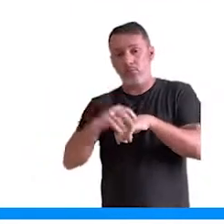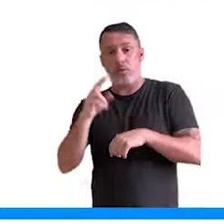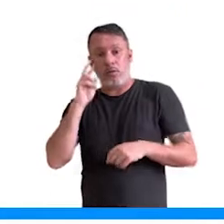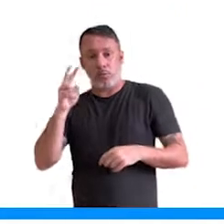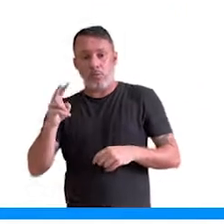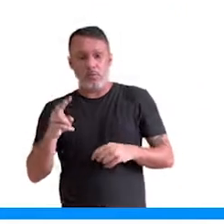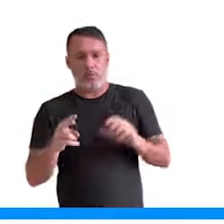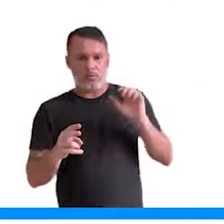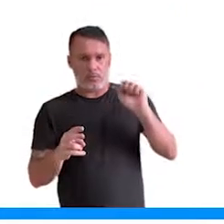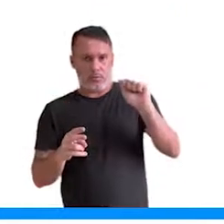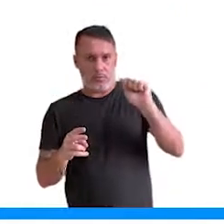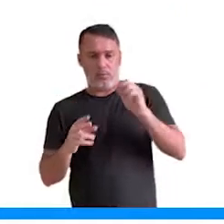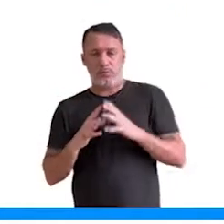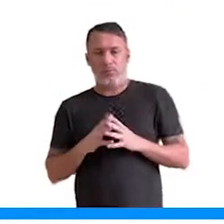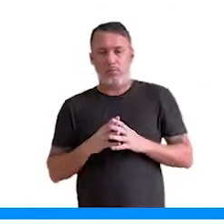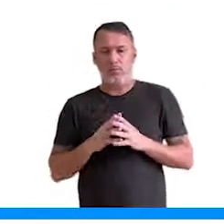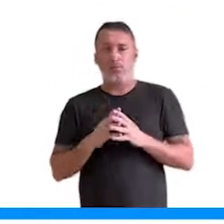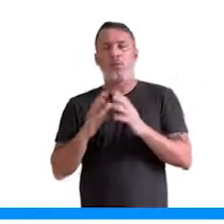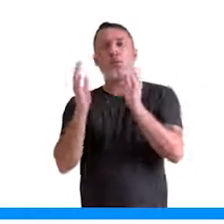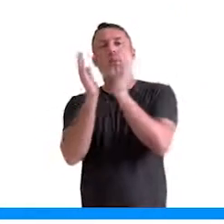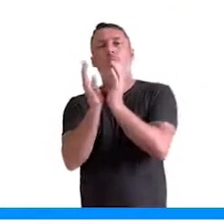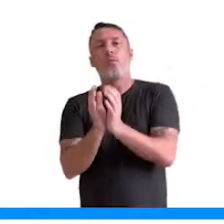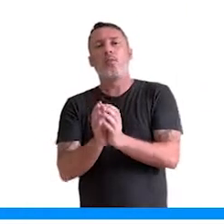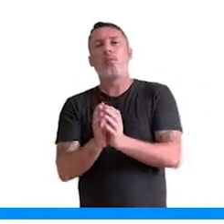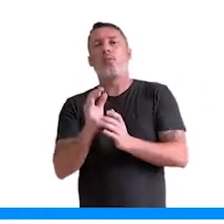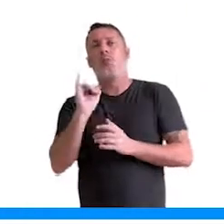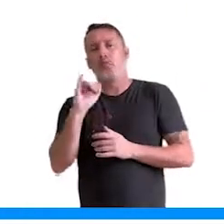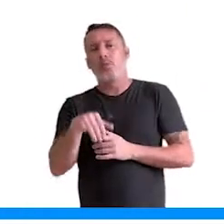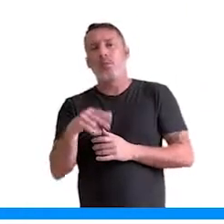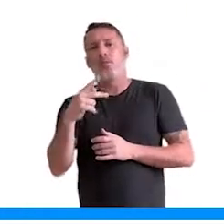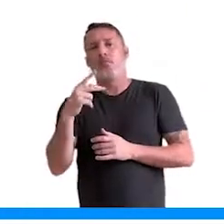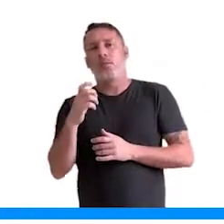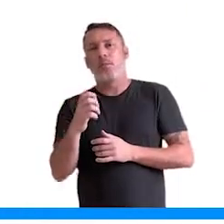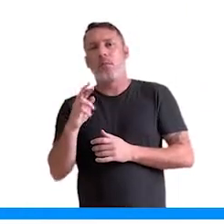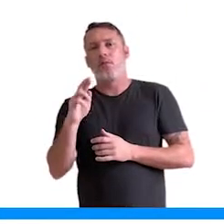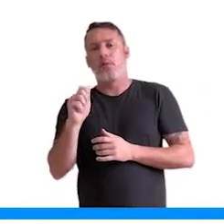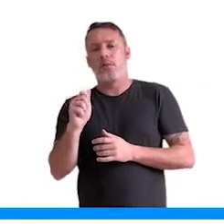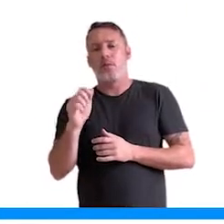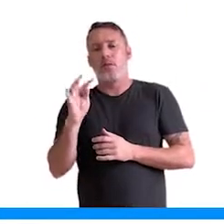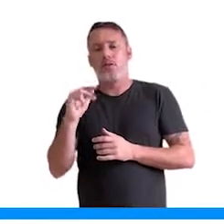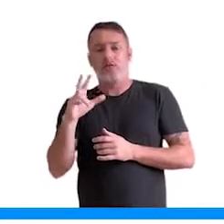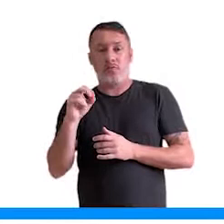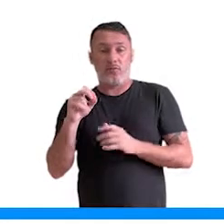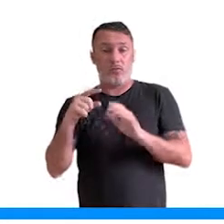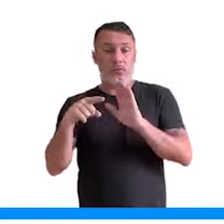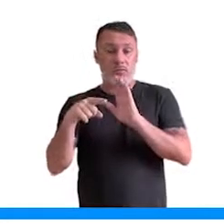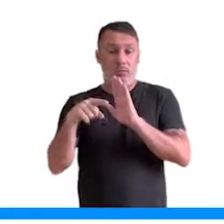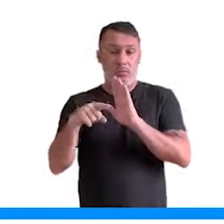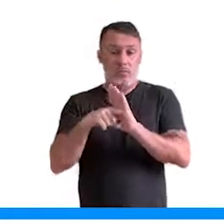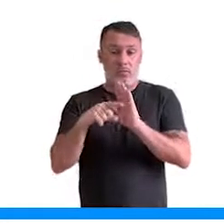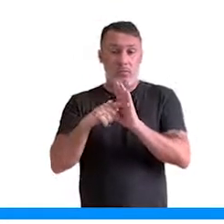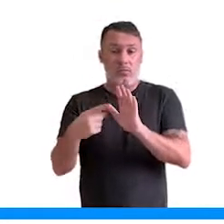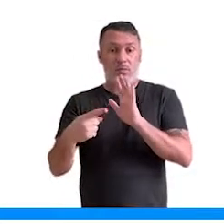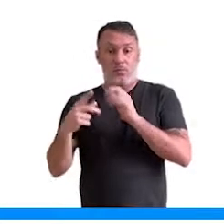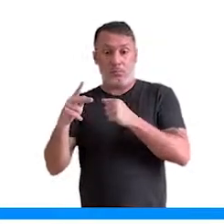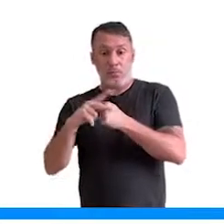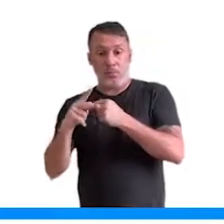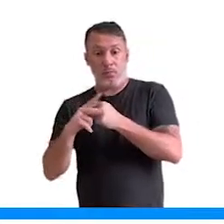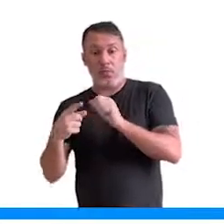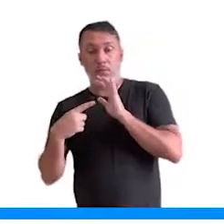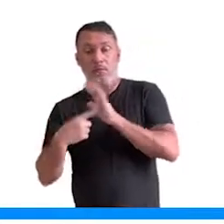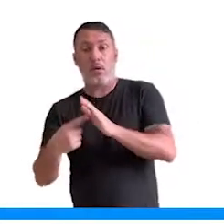Observações. No modo imperativo negativo, o pronome aparece anteposto ao verbo. Então, isso só vai acontecer quando for no